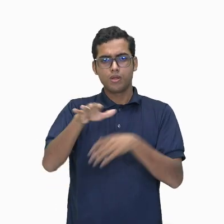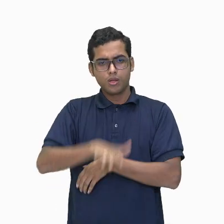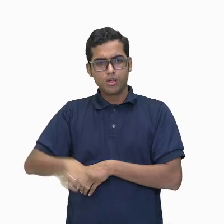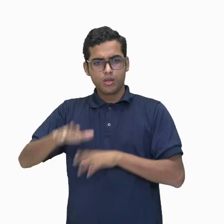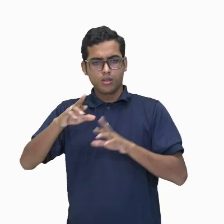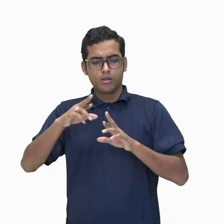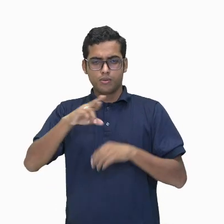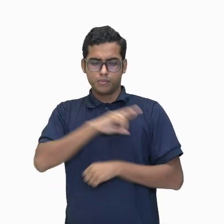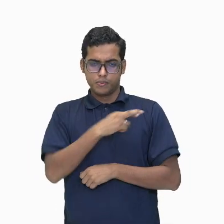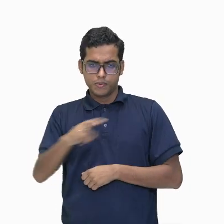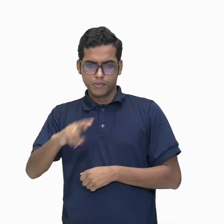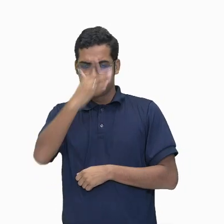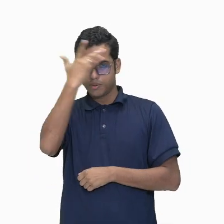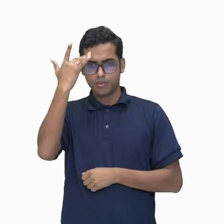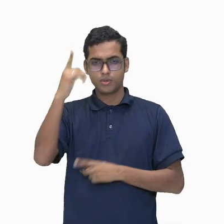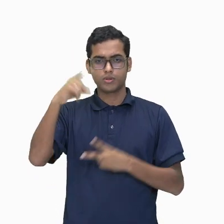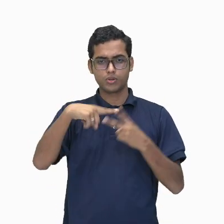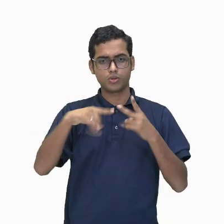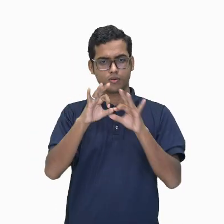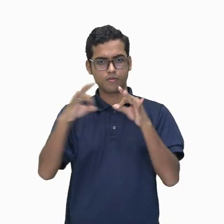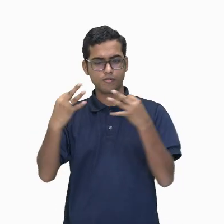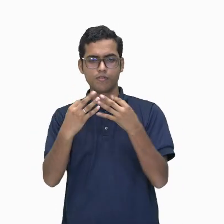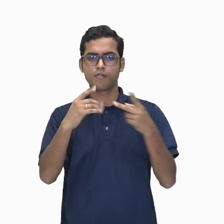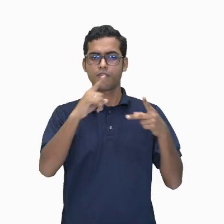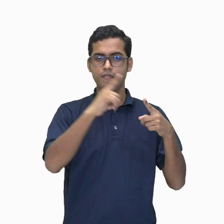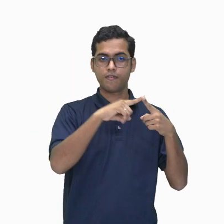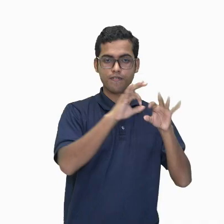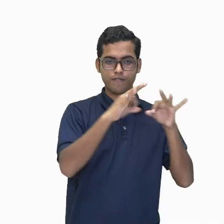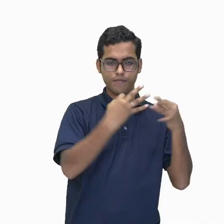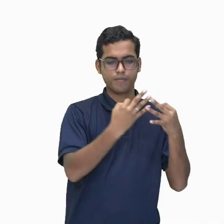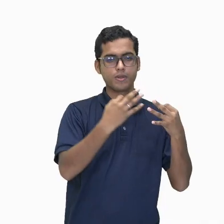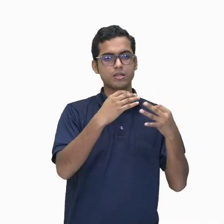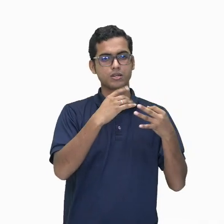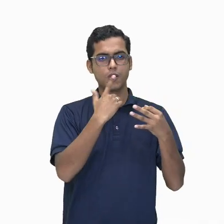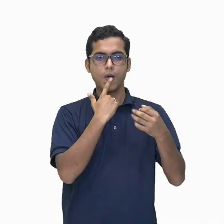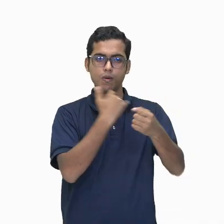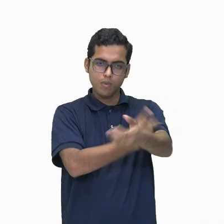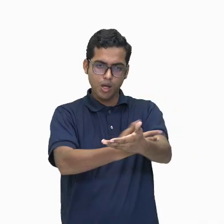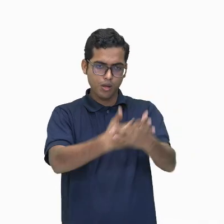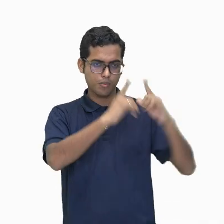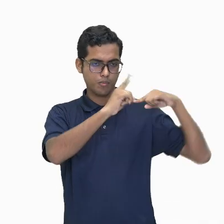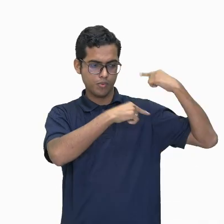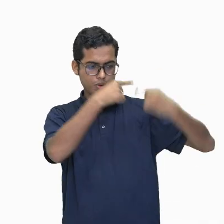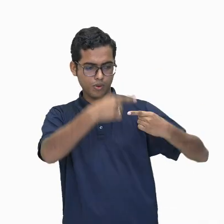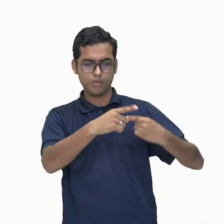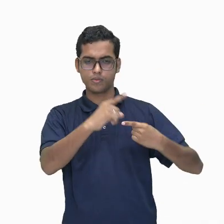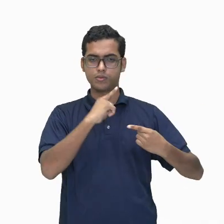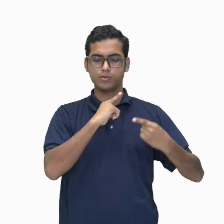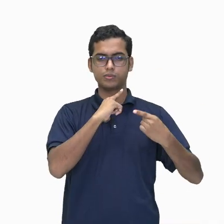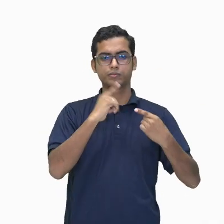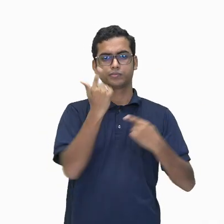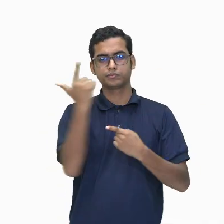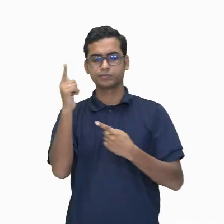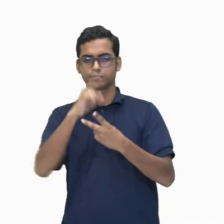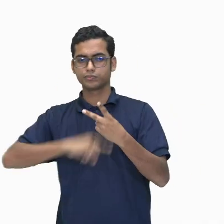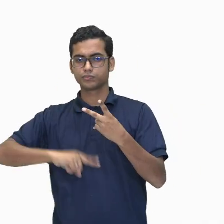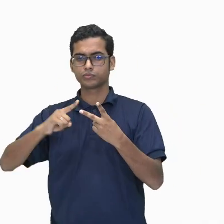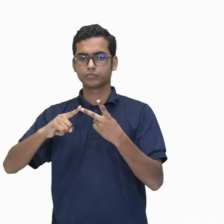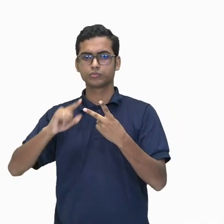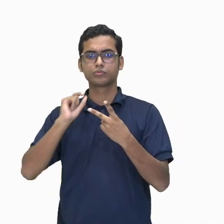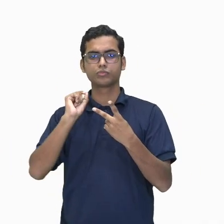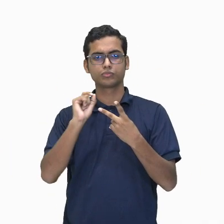famílias. A de sangue, que é de pai e mãe, que você, de certa forma, tem a descendência, e o de